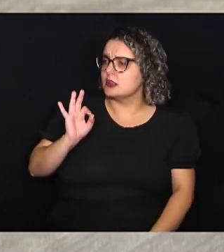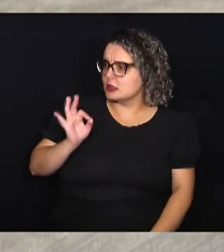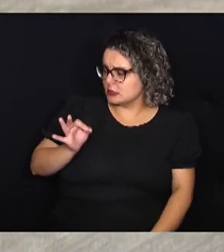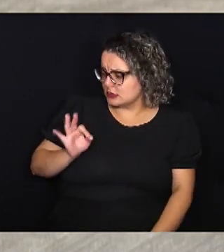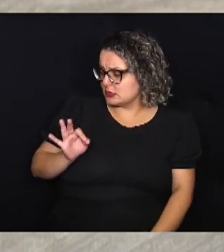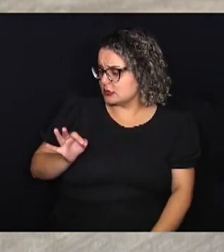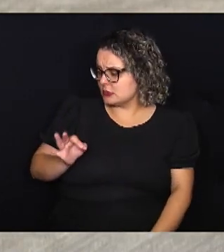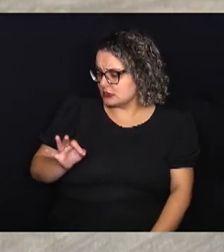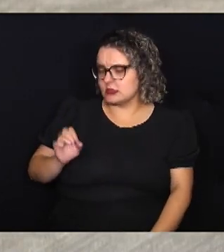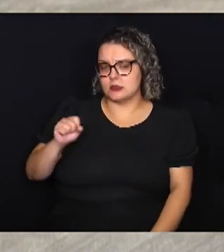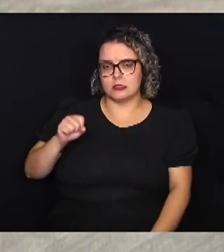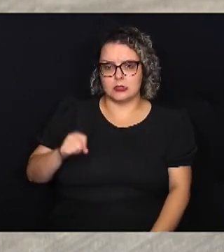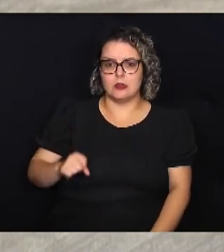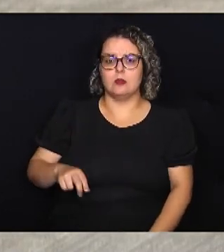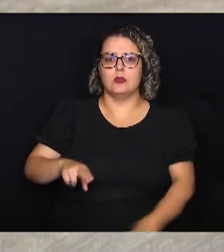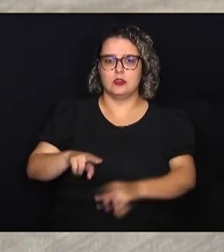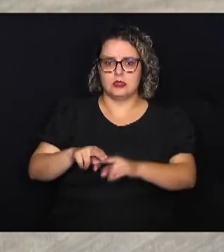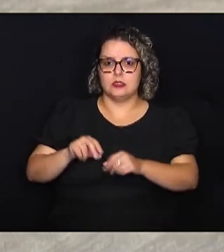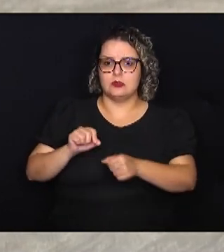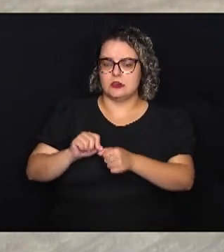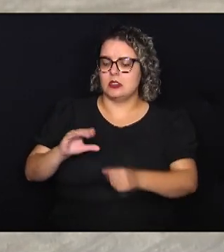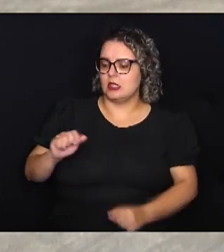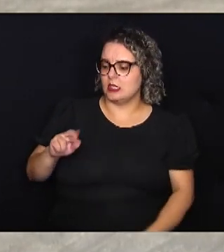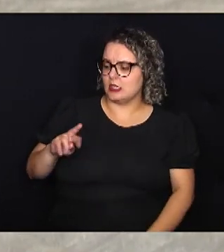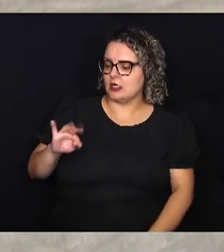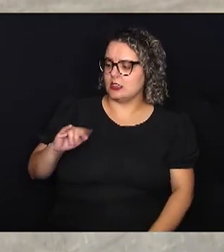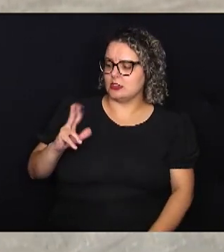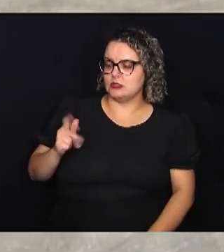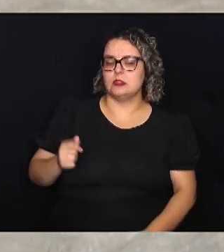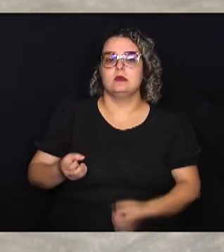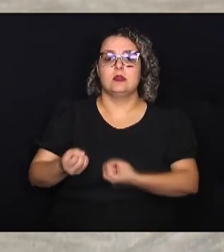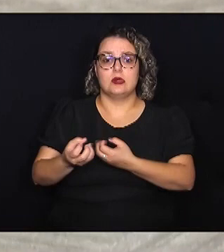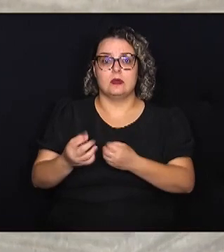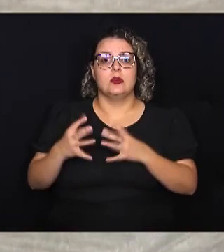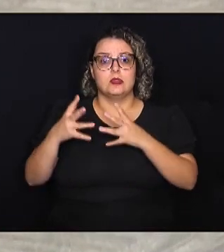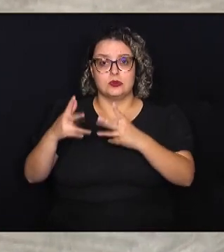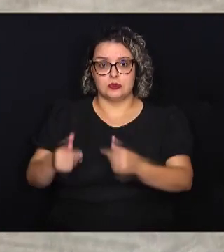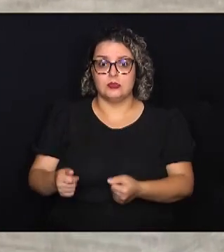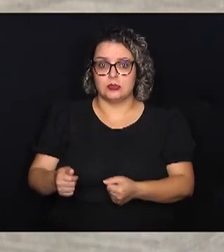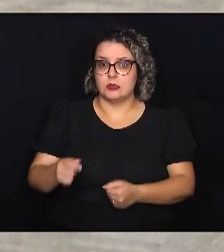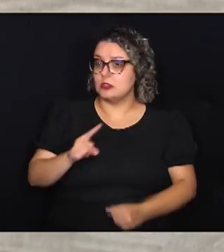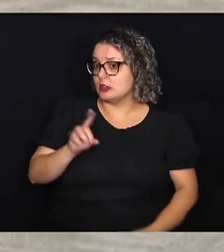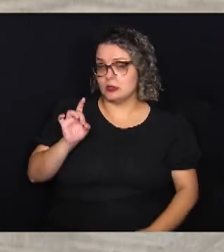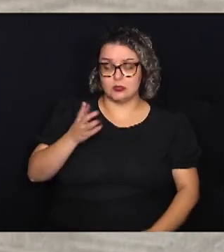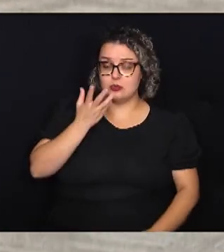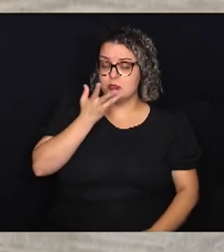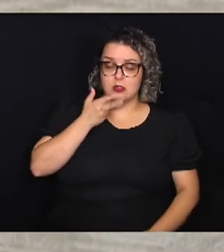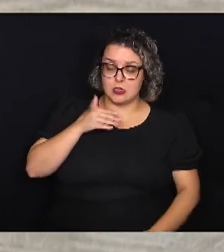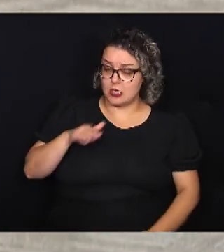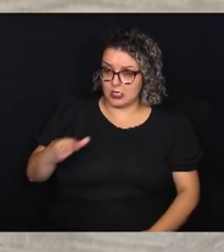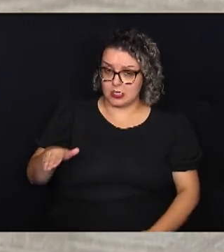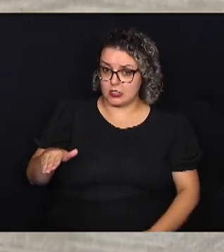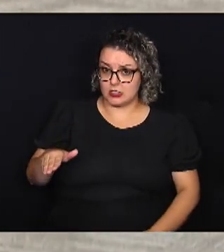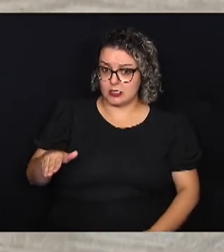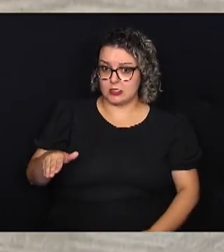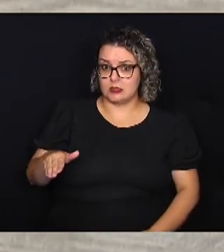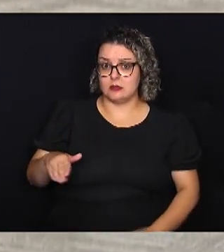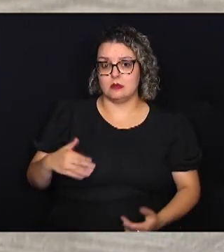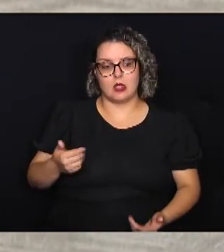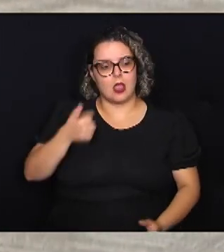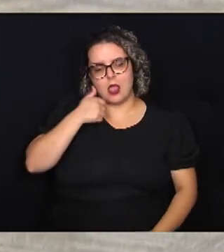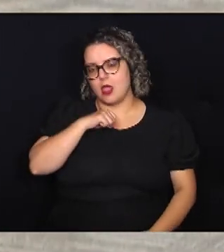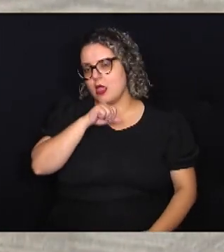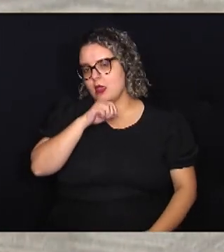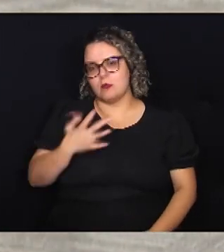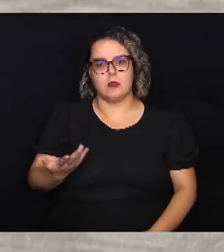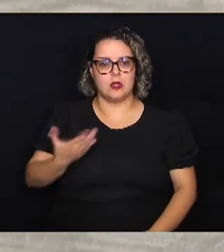nós estamos fazendo a cartilha. A cartilha vai trazer todas essas informações para que não só a criança, ou seja a mãe, ou seja